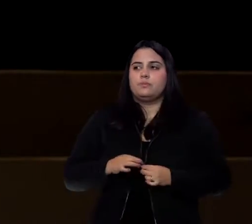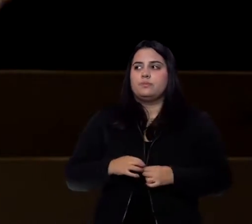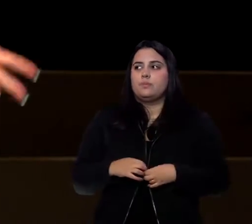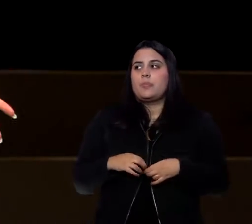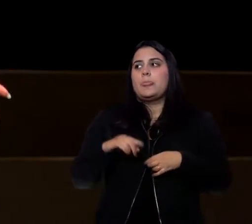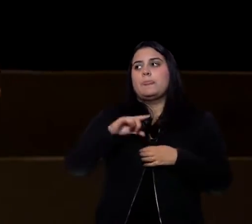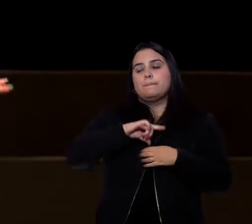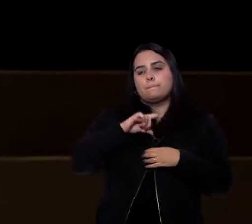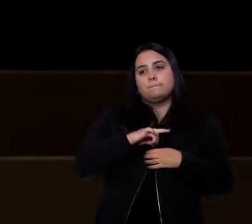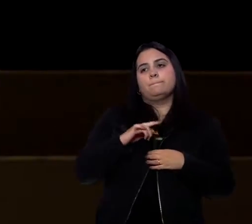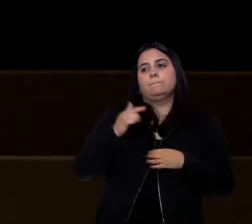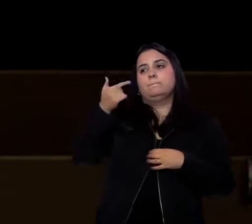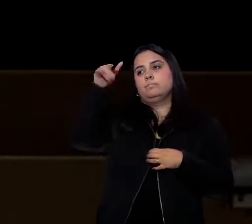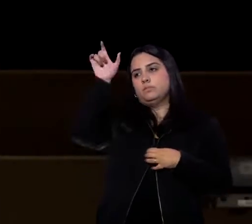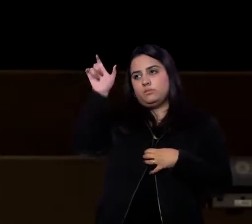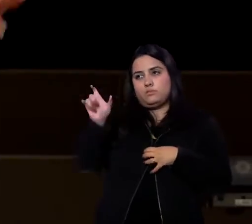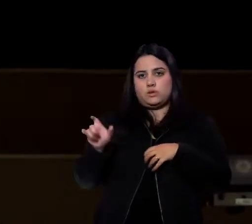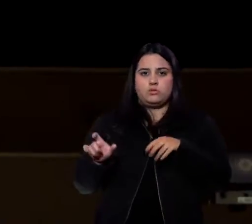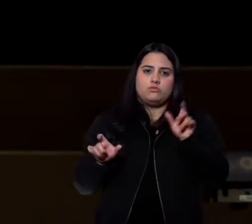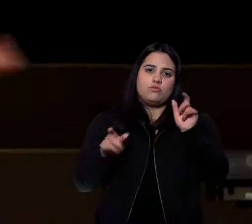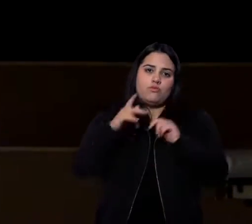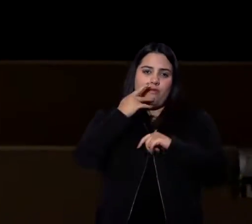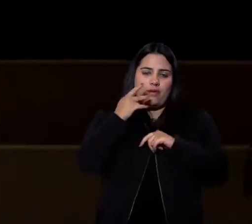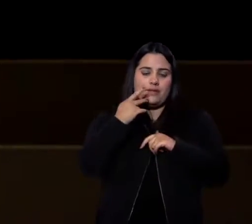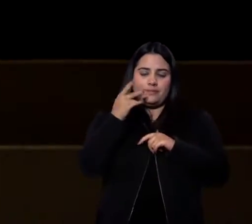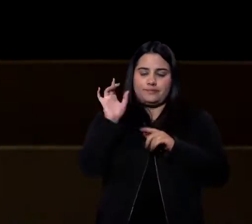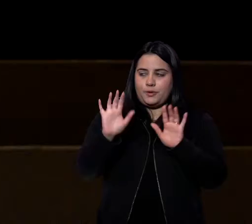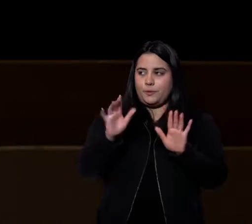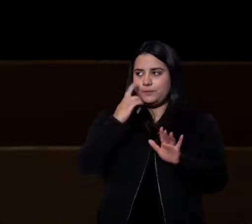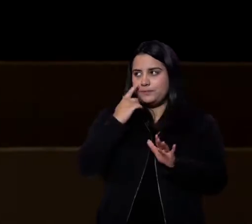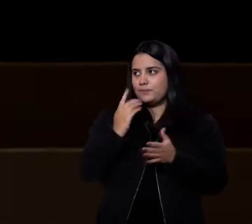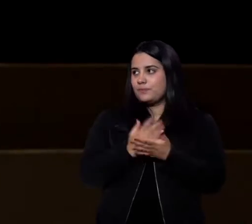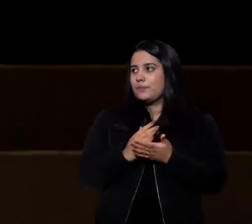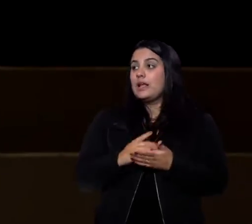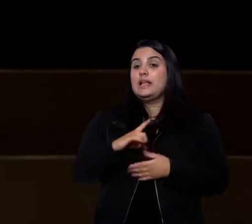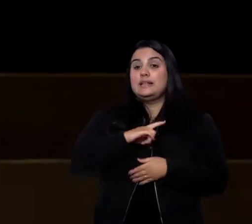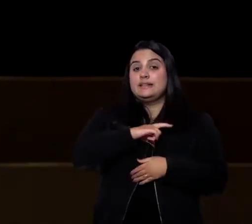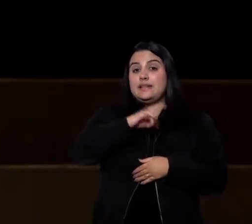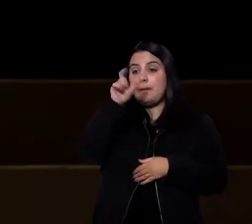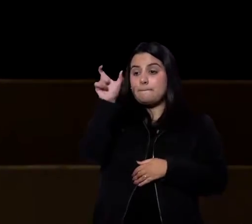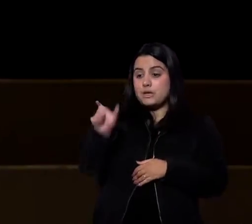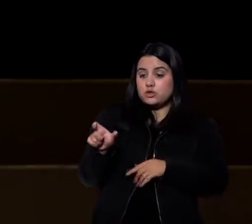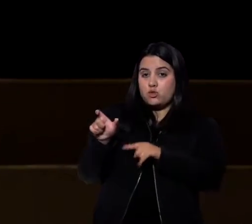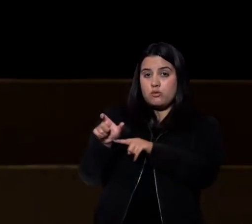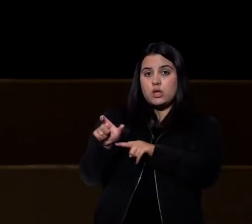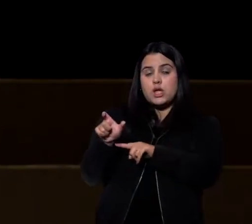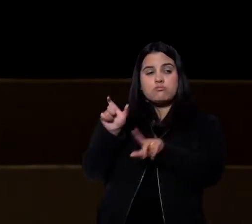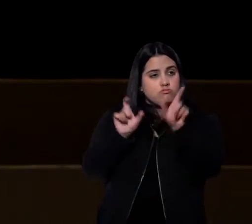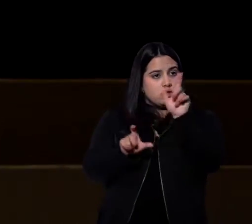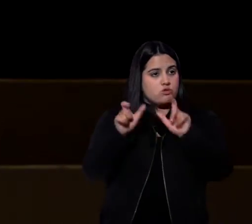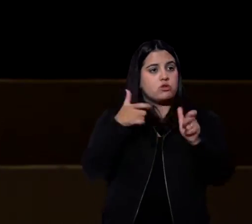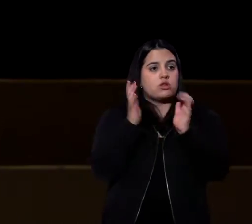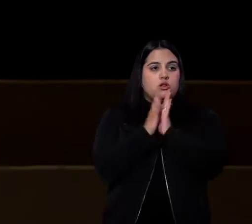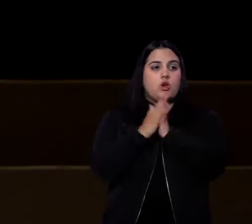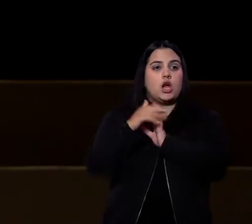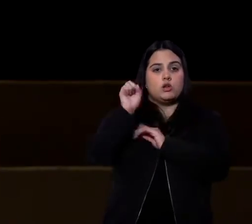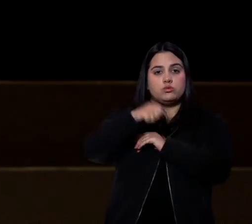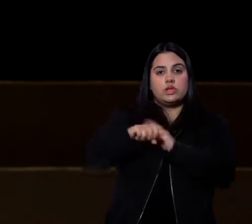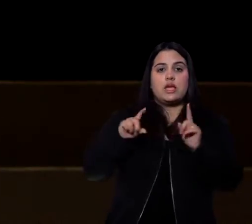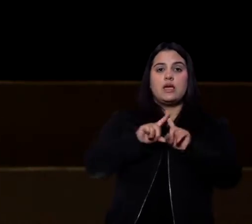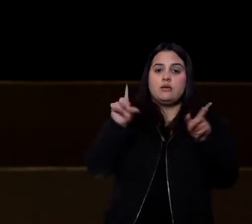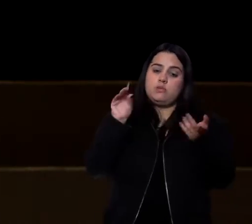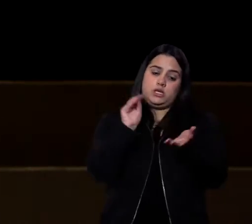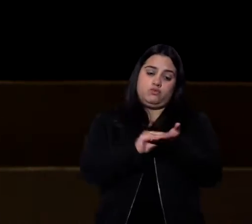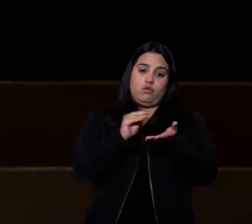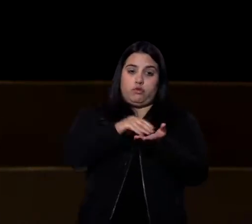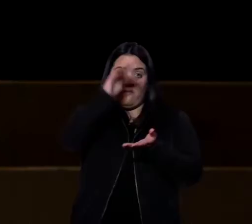Tem outras pessoas, vou falar algumas variações aqui também. Tá? Tem muitas pessoas que oram sim, mas às vezes falta